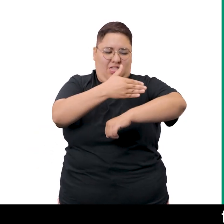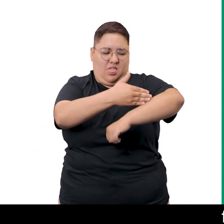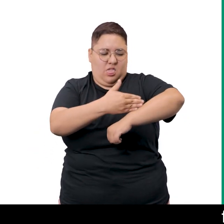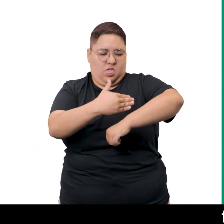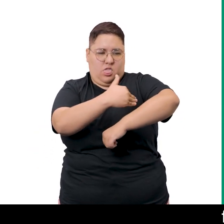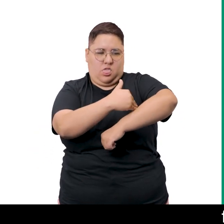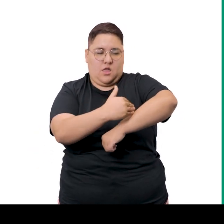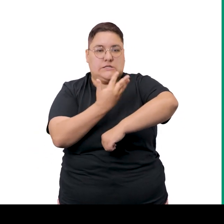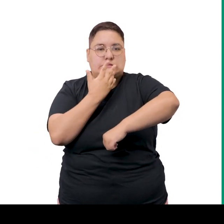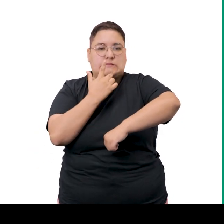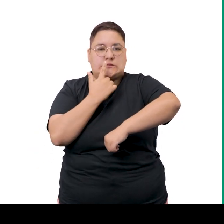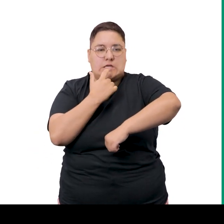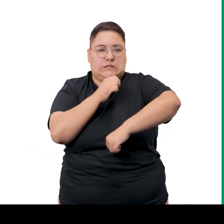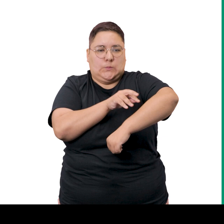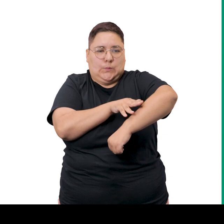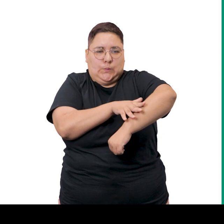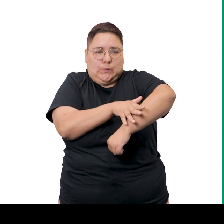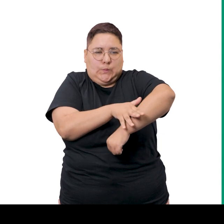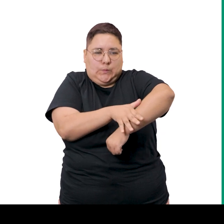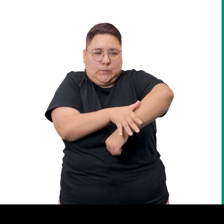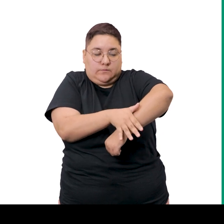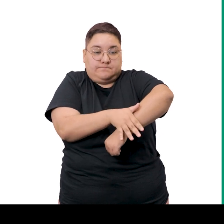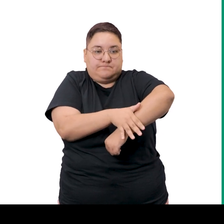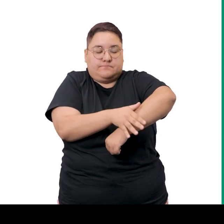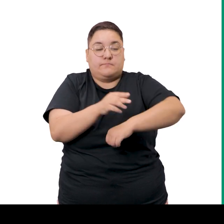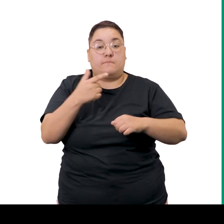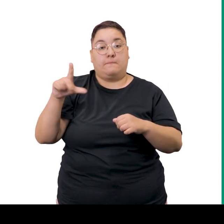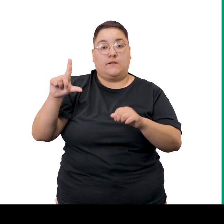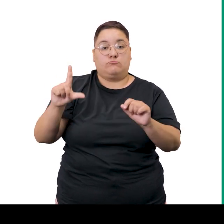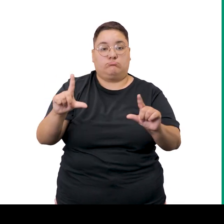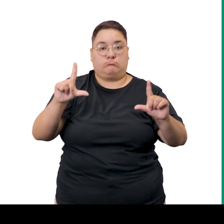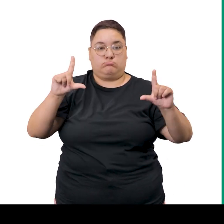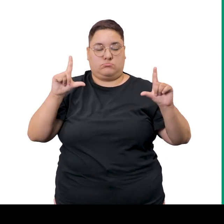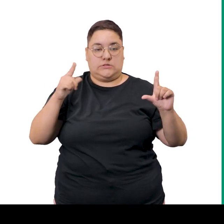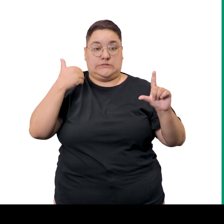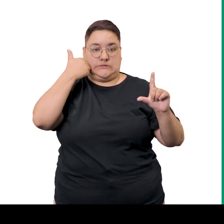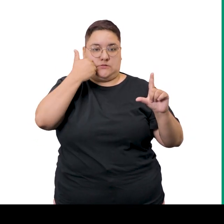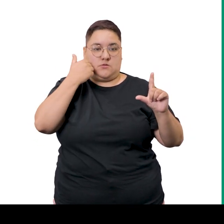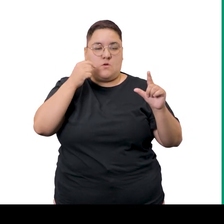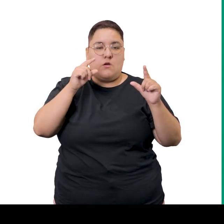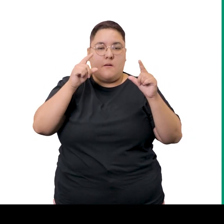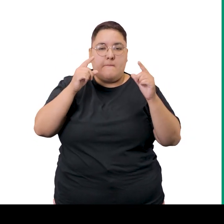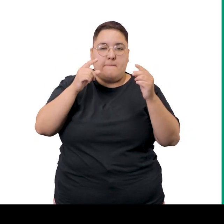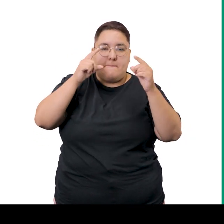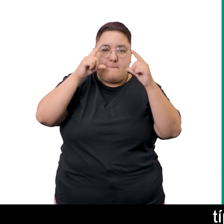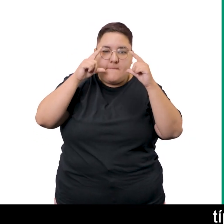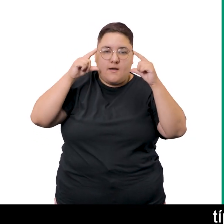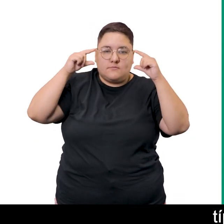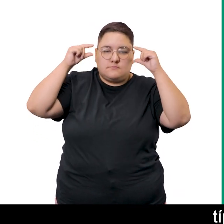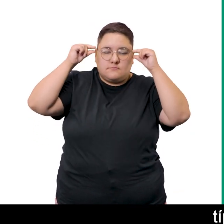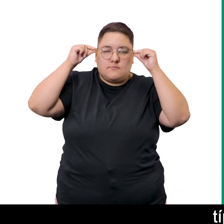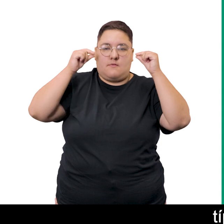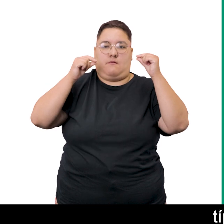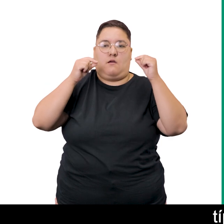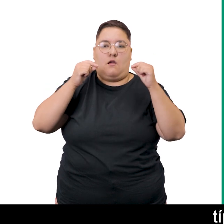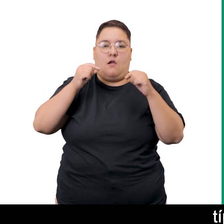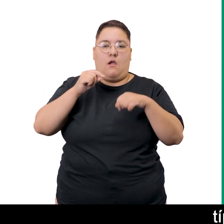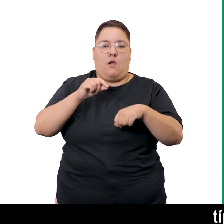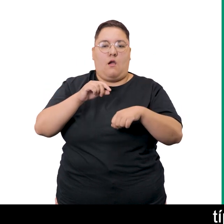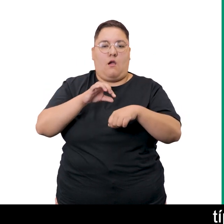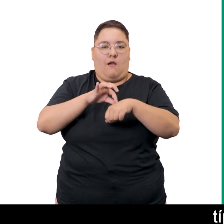que ainda sangra. Em Autorretrato Pervertida, veste uma máscara de couro típica da